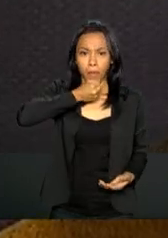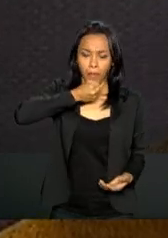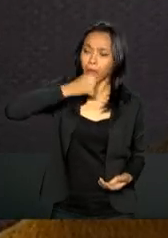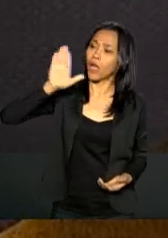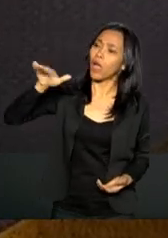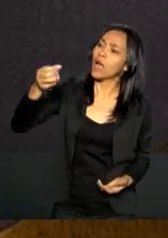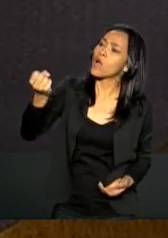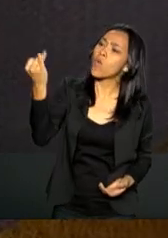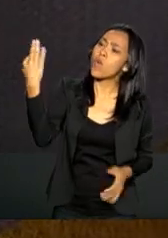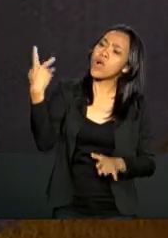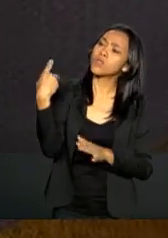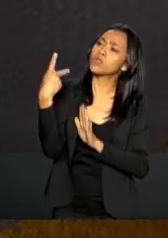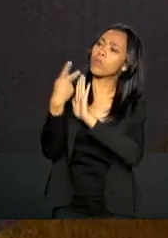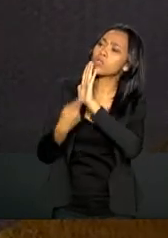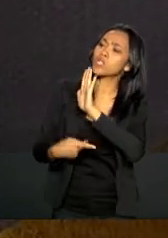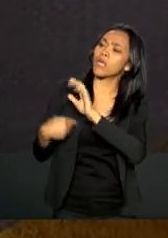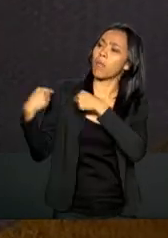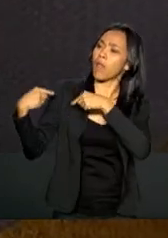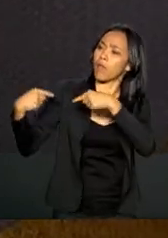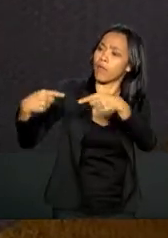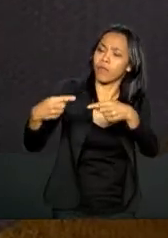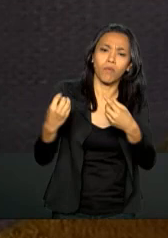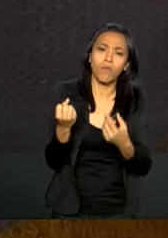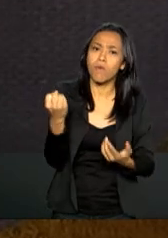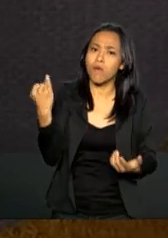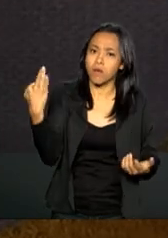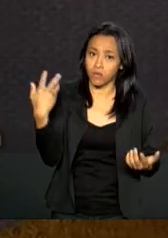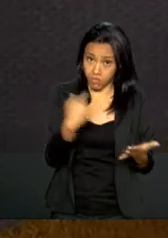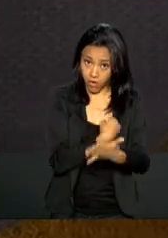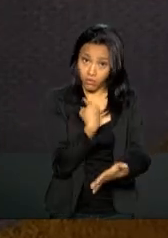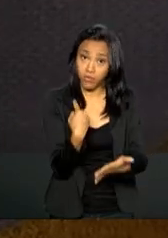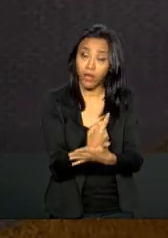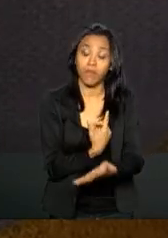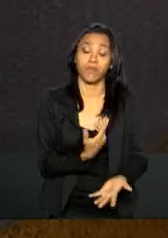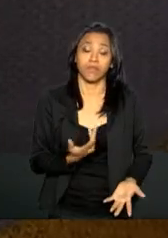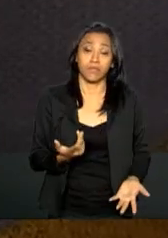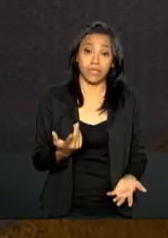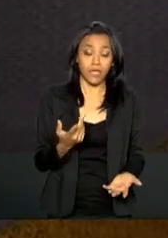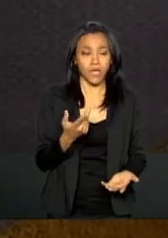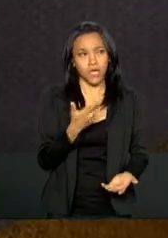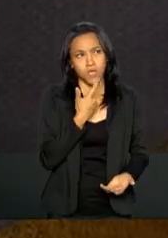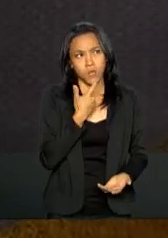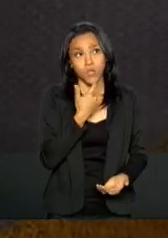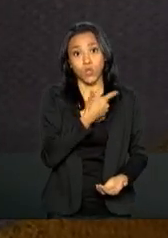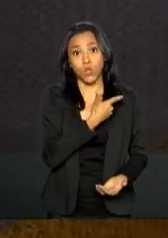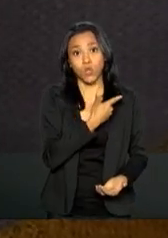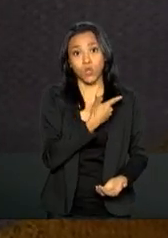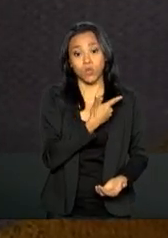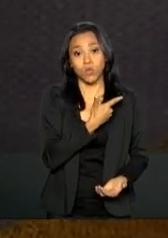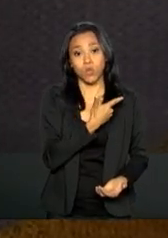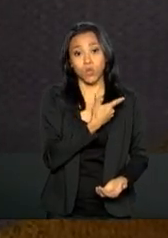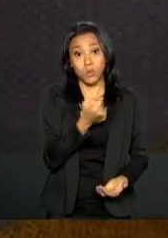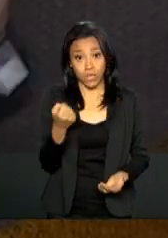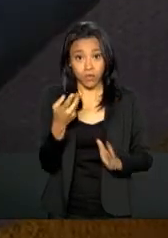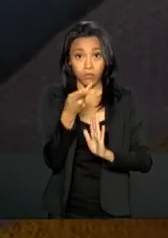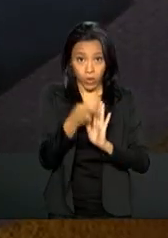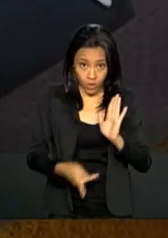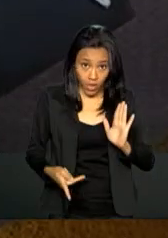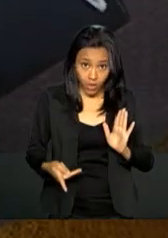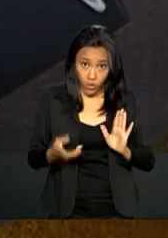projetos foram discutidos eu dissesse mozar sabe disso 200 decreto 200 projetos